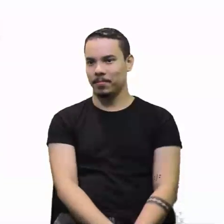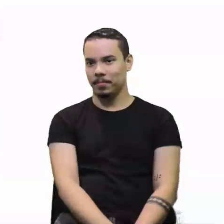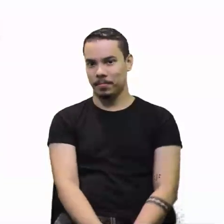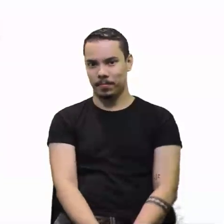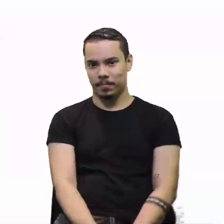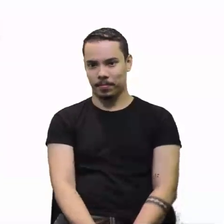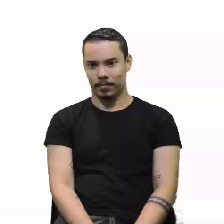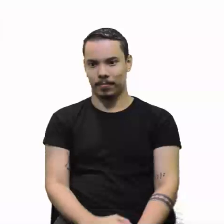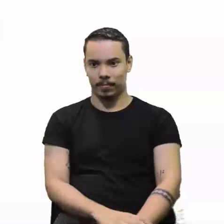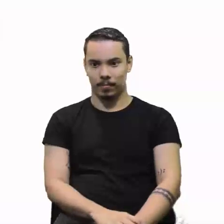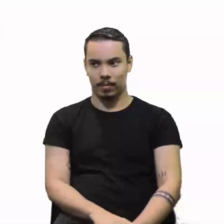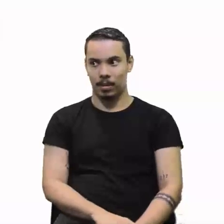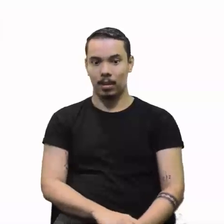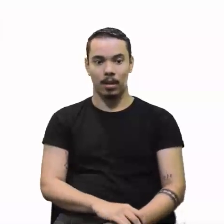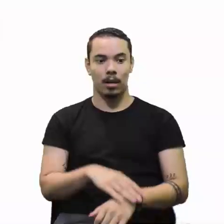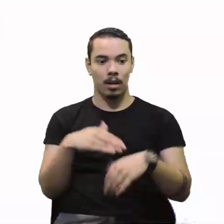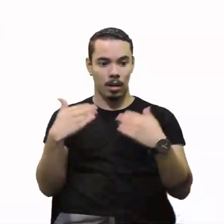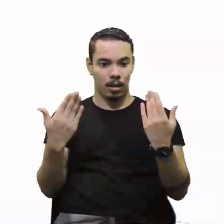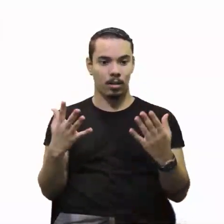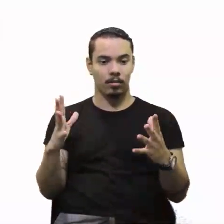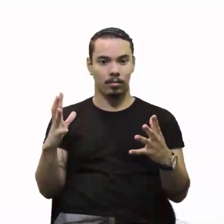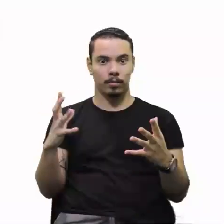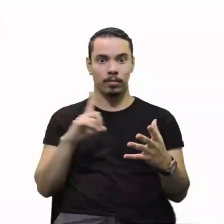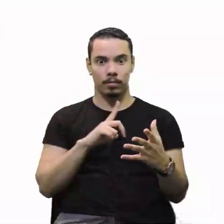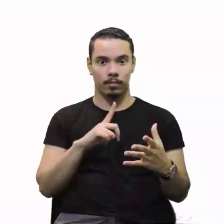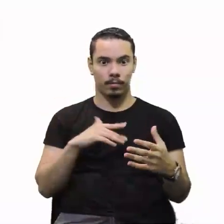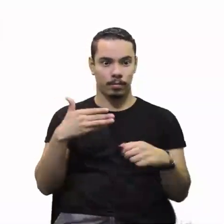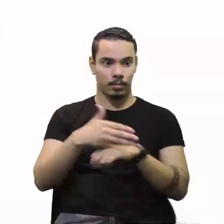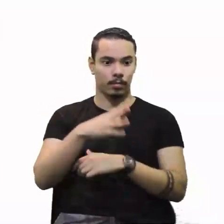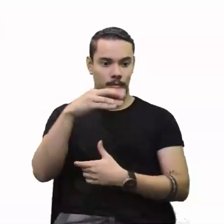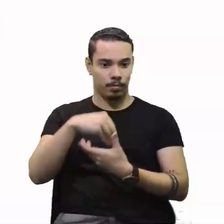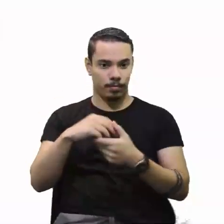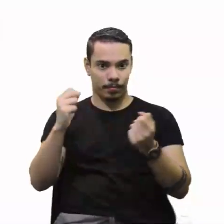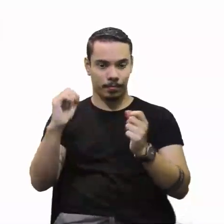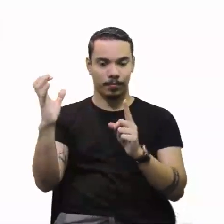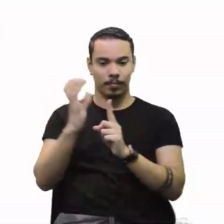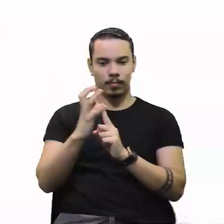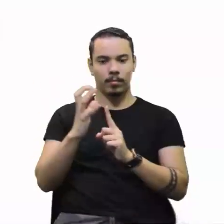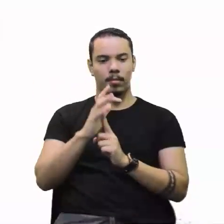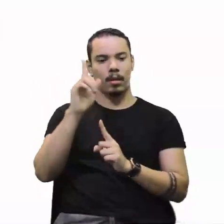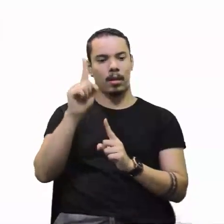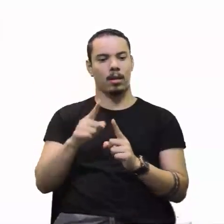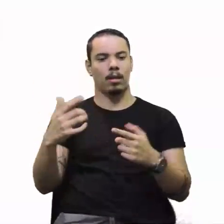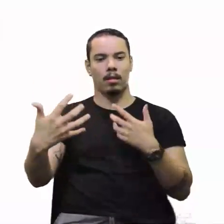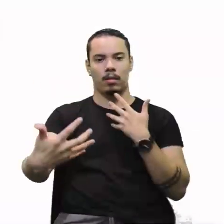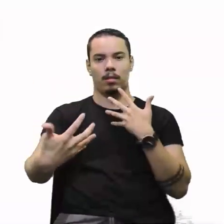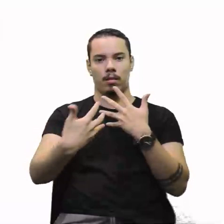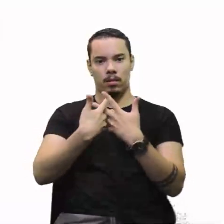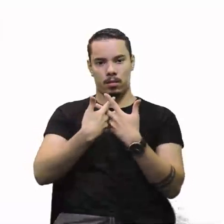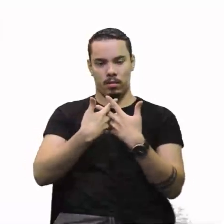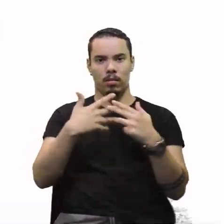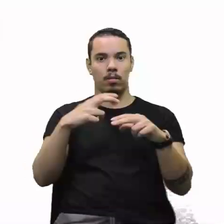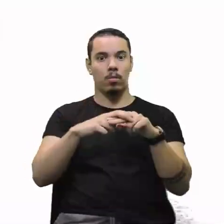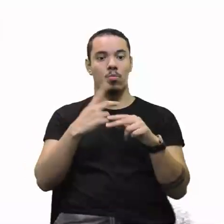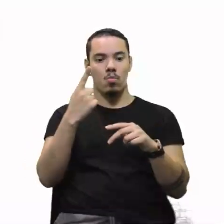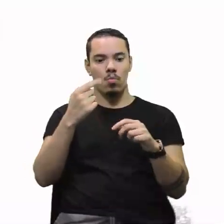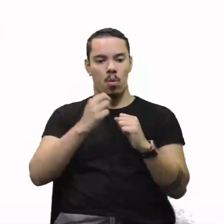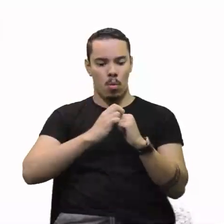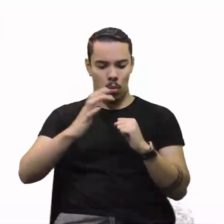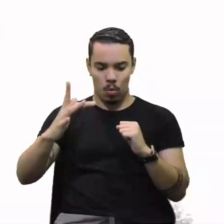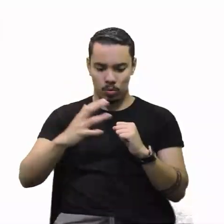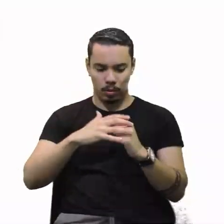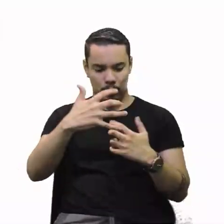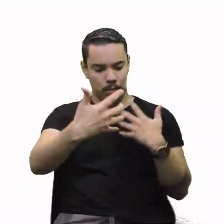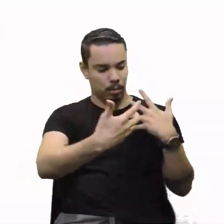então vamos lá. O fenômeno que pode interferir nas comunicações do piloto com a torre é a interferência. Uma onda interferir